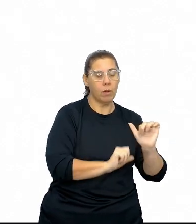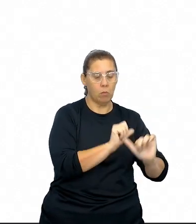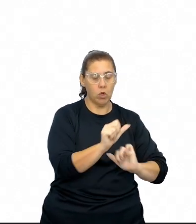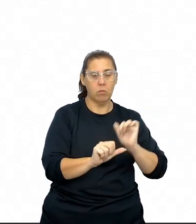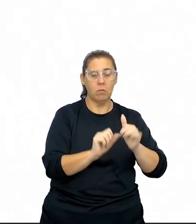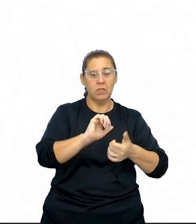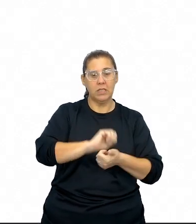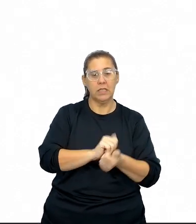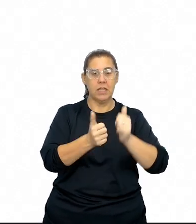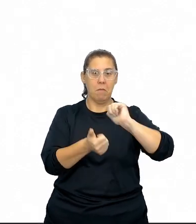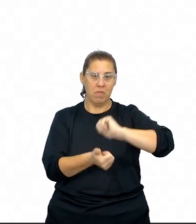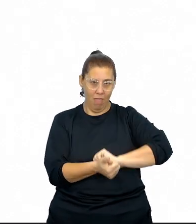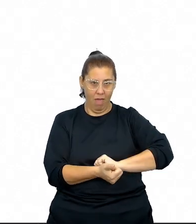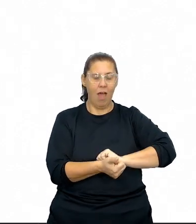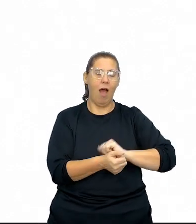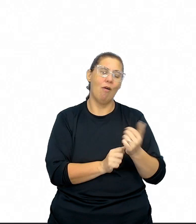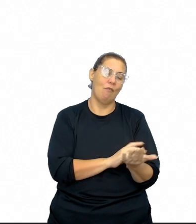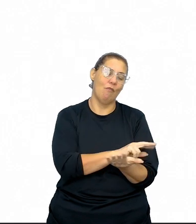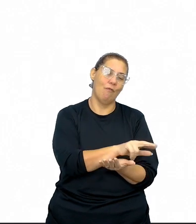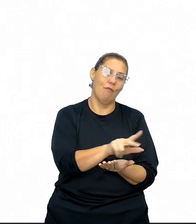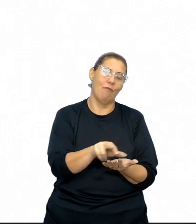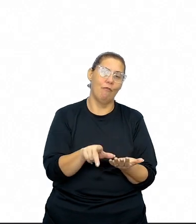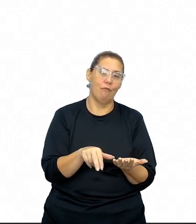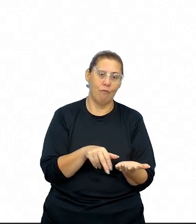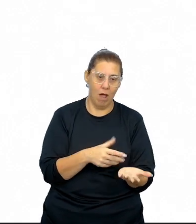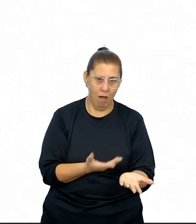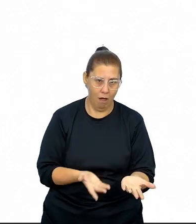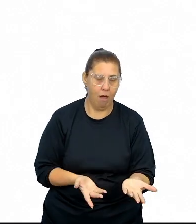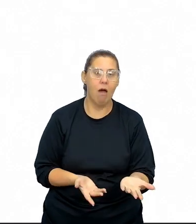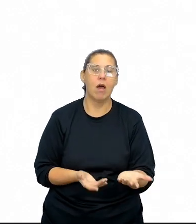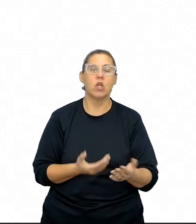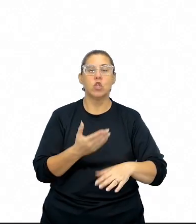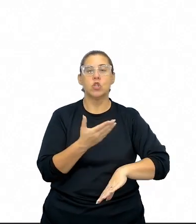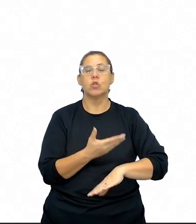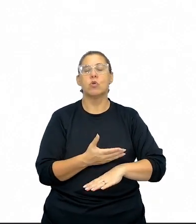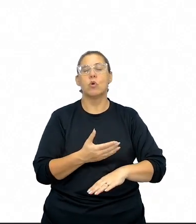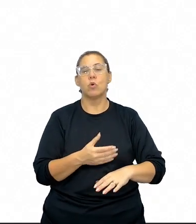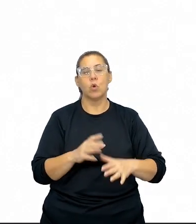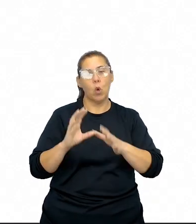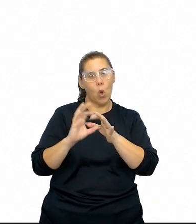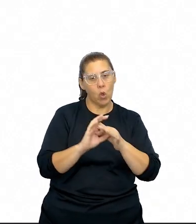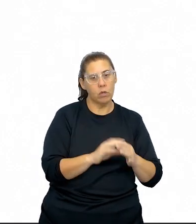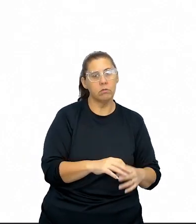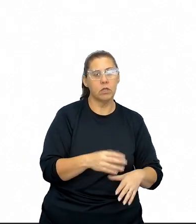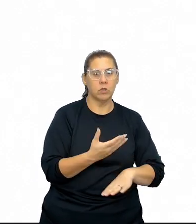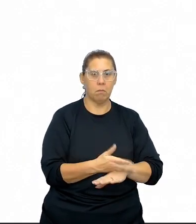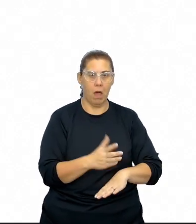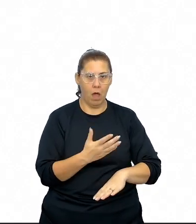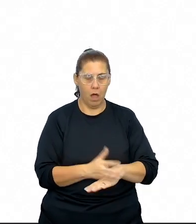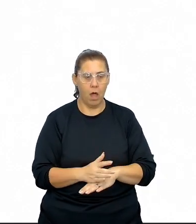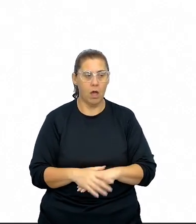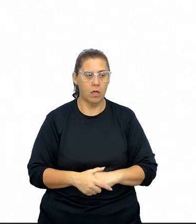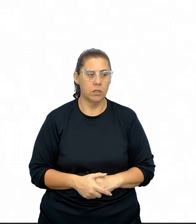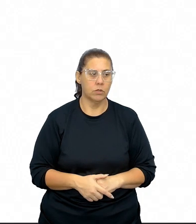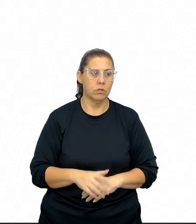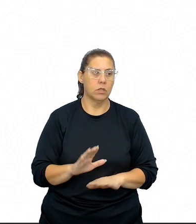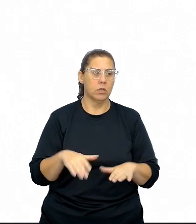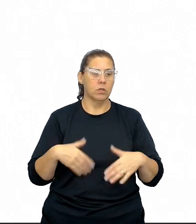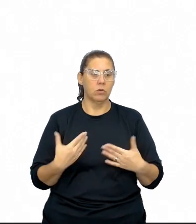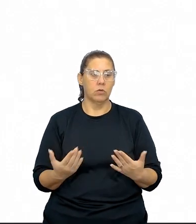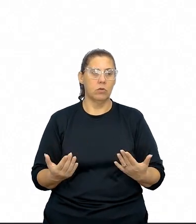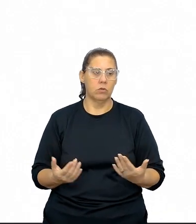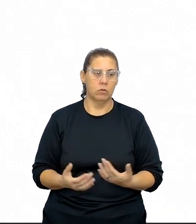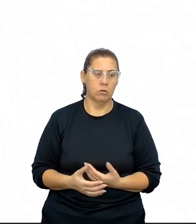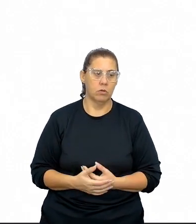se adequarem aos mais diversos contextos, práticas e abordagens escolares. Então, de acordo com os